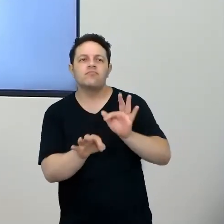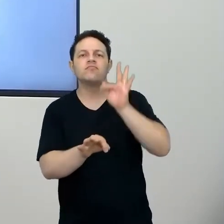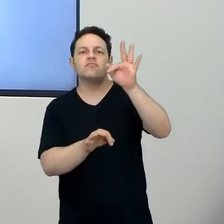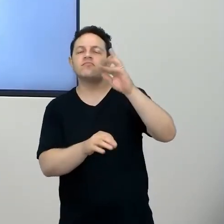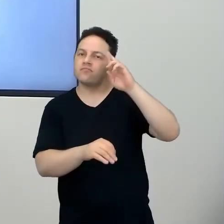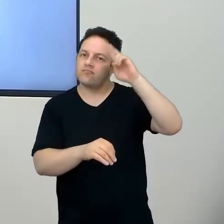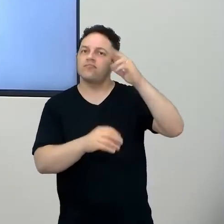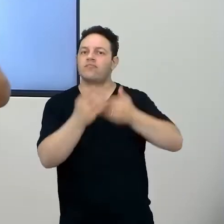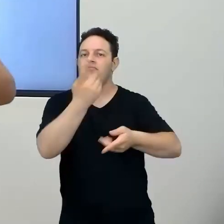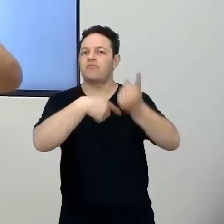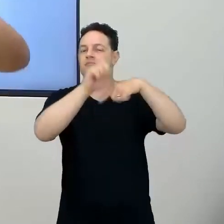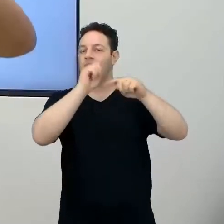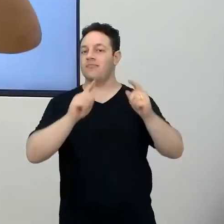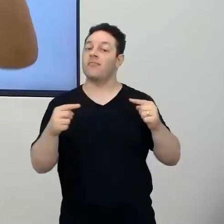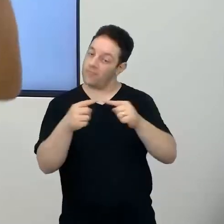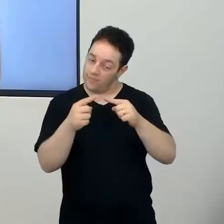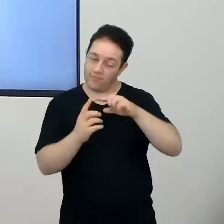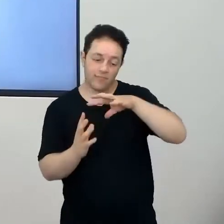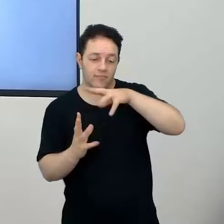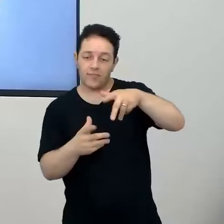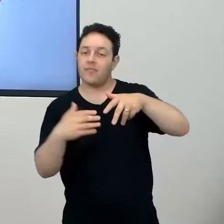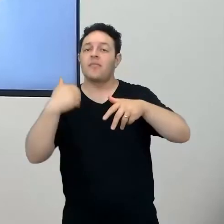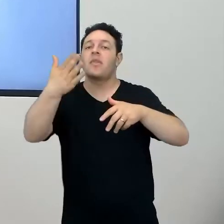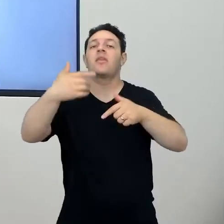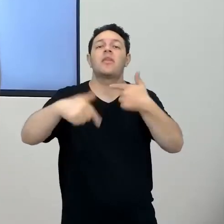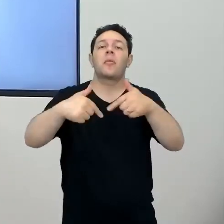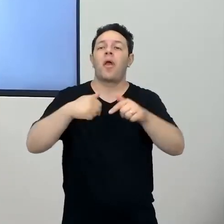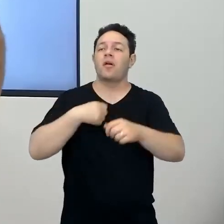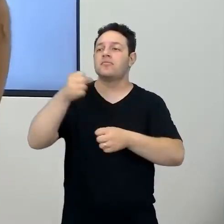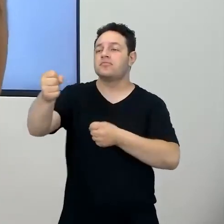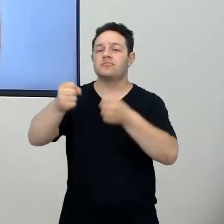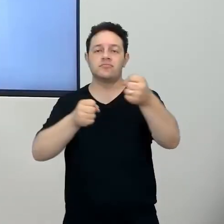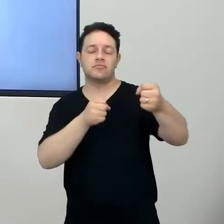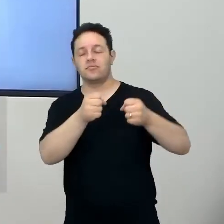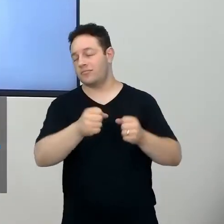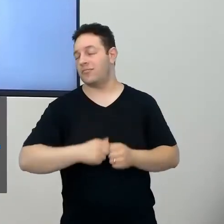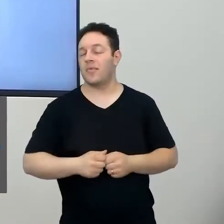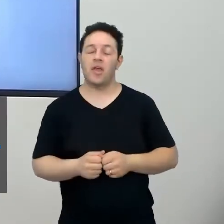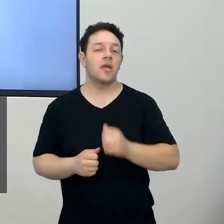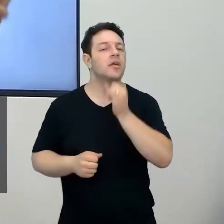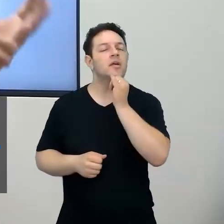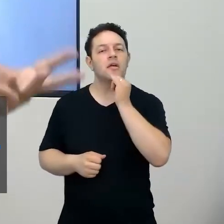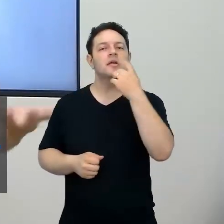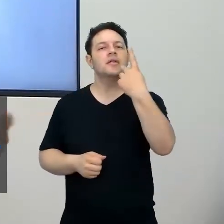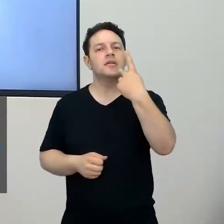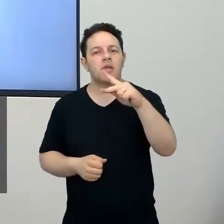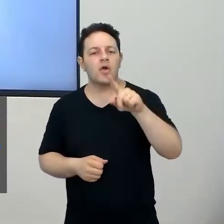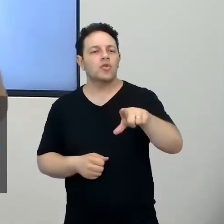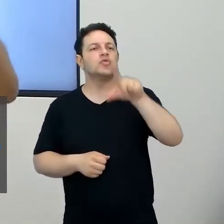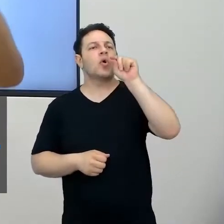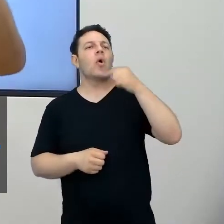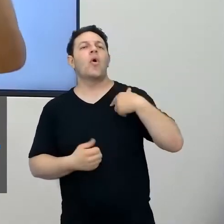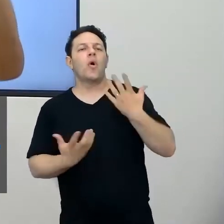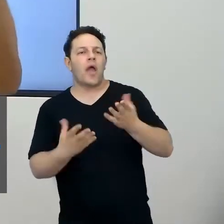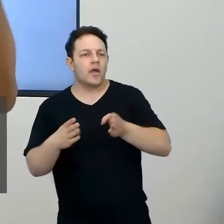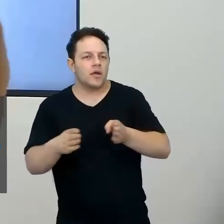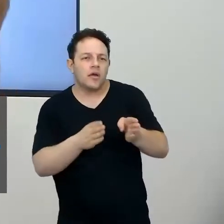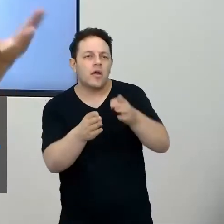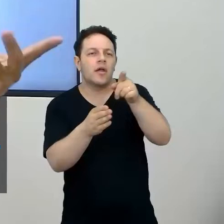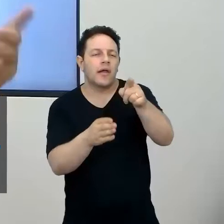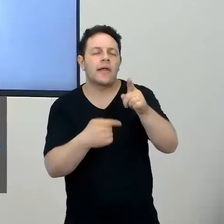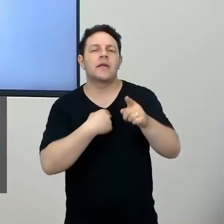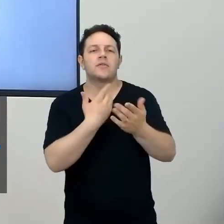mundo do trabalho, tá? Então a ideia do empreendimento também funciona. Desde a carreira que você escolhe, como você